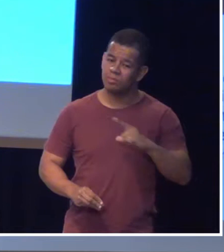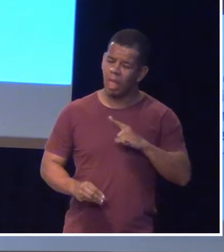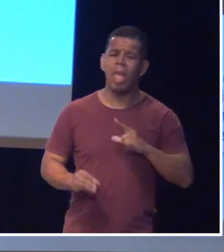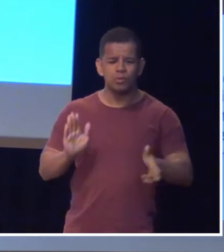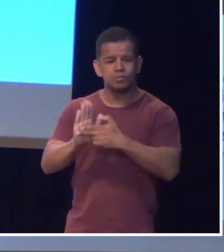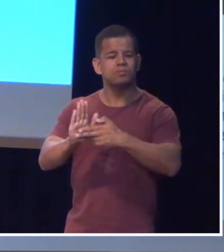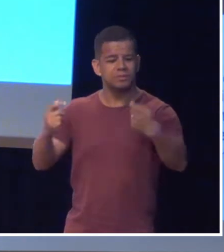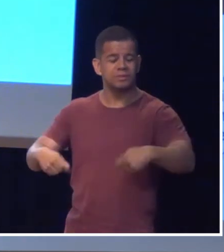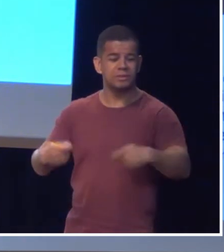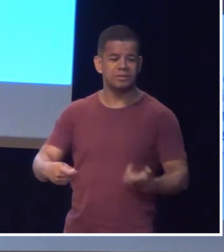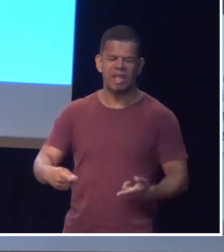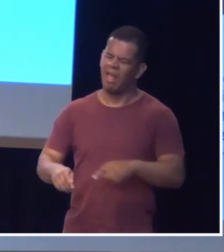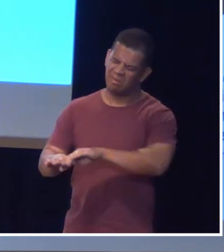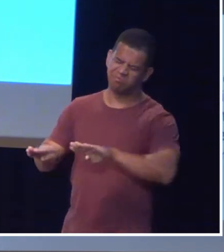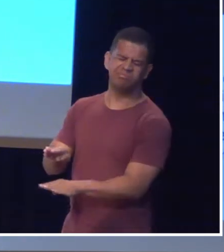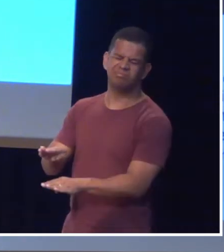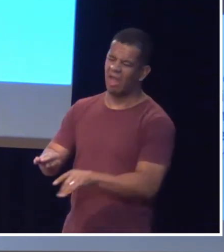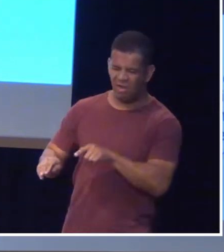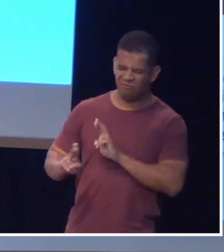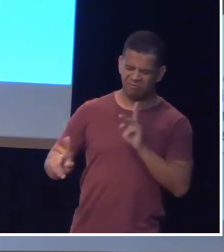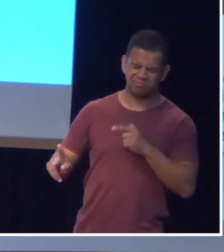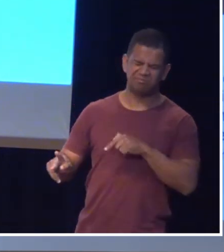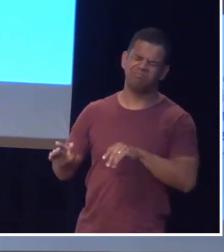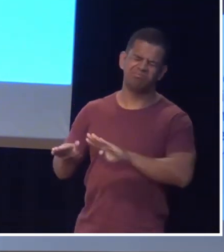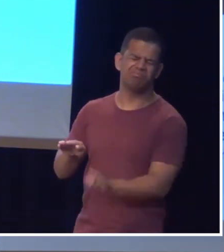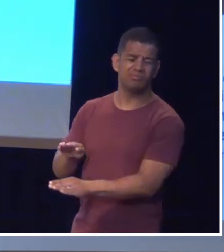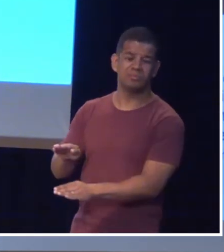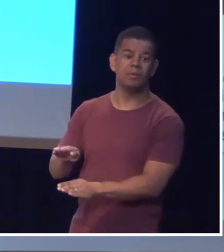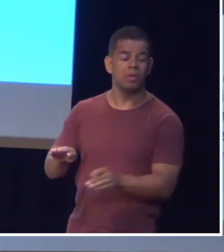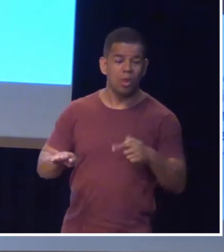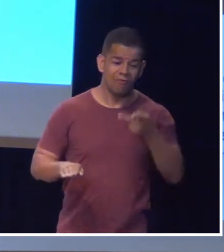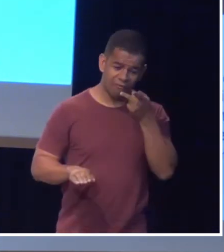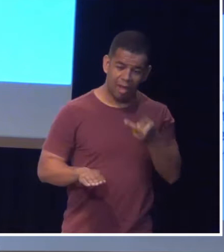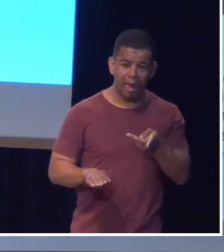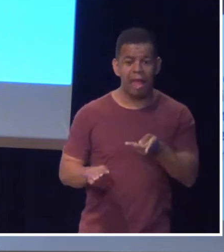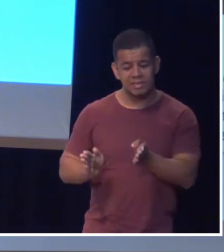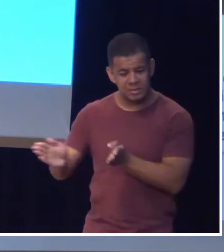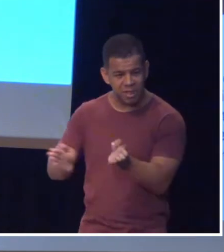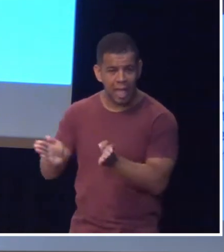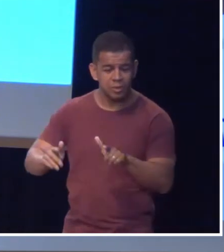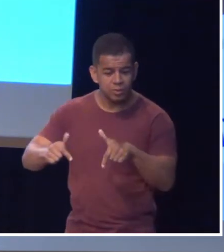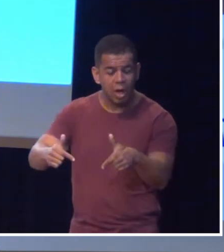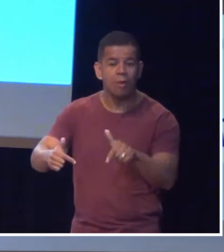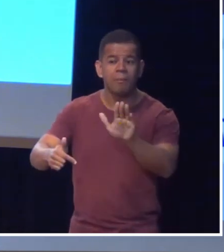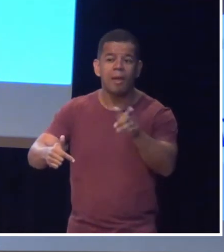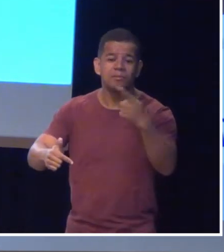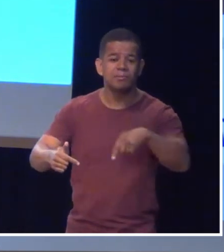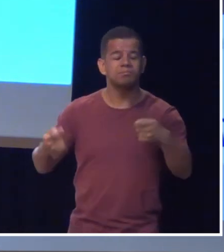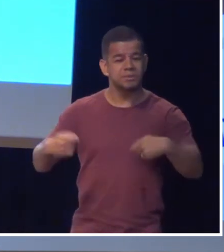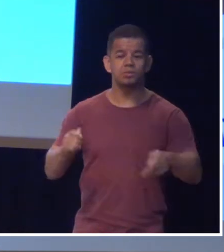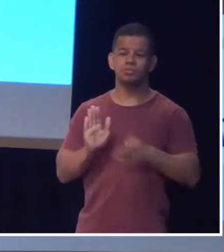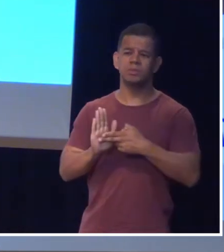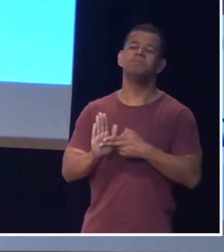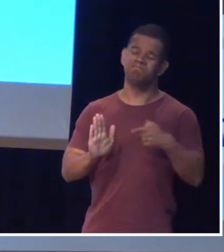inferioridade. Então, a gente nunca pode falar de acessibilidade atitudinal sem antes considerarmos que temos essas atitudes. E aí,